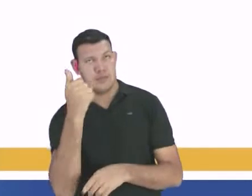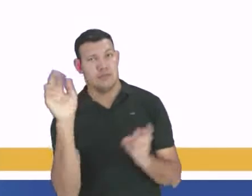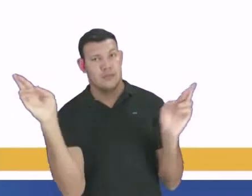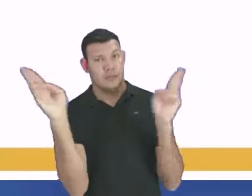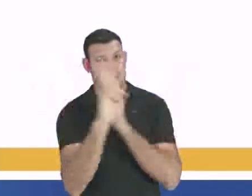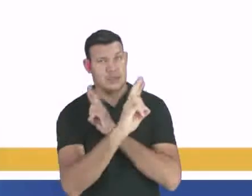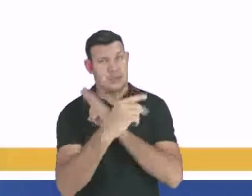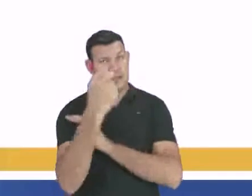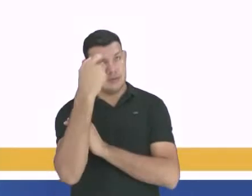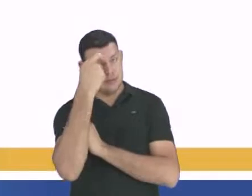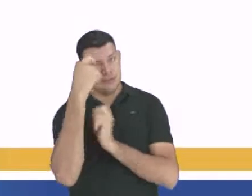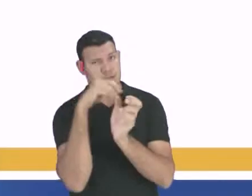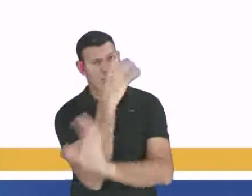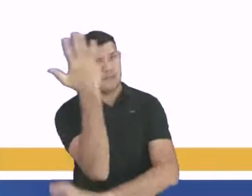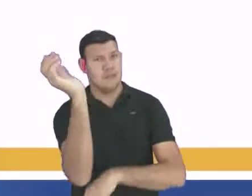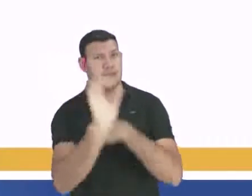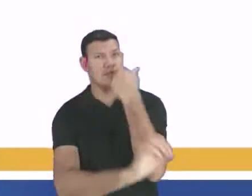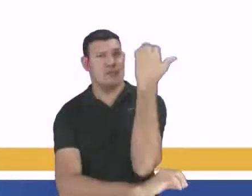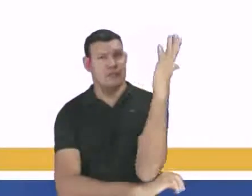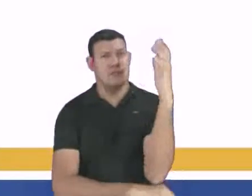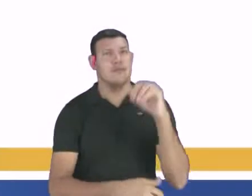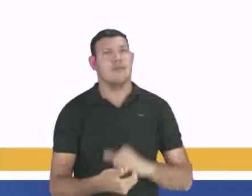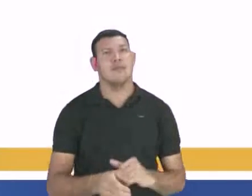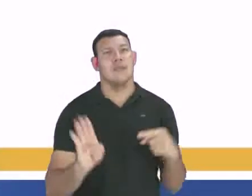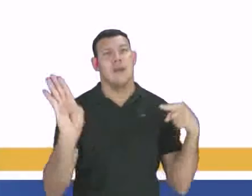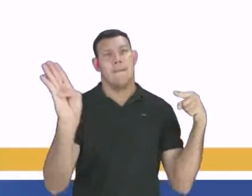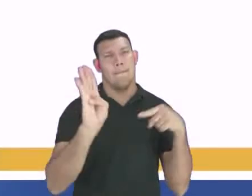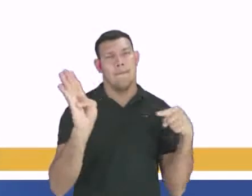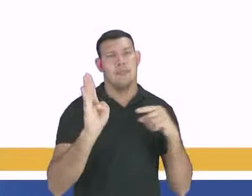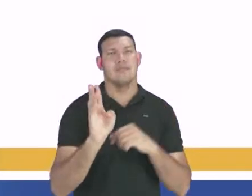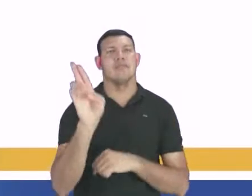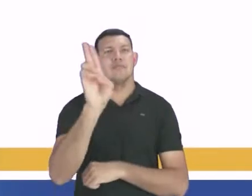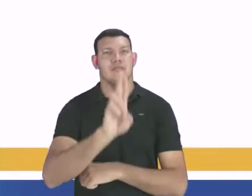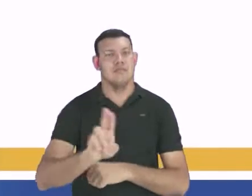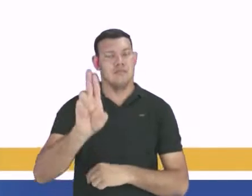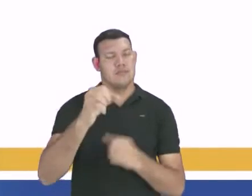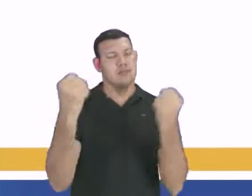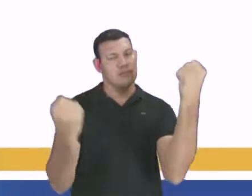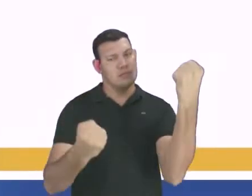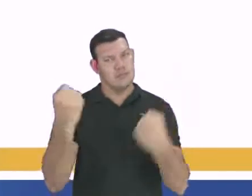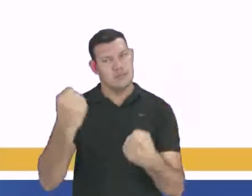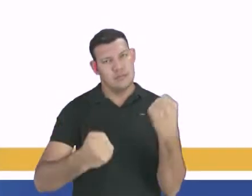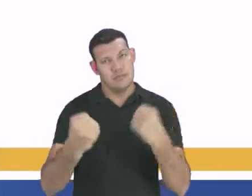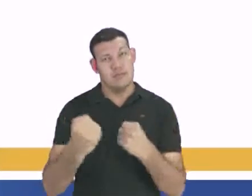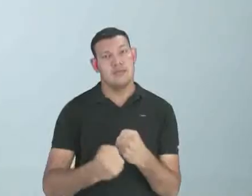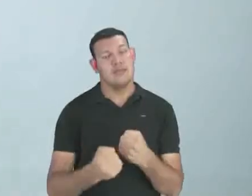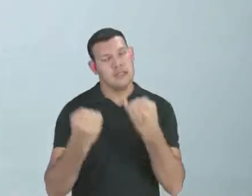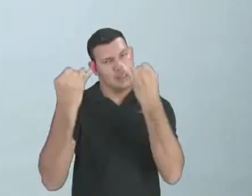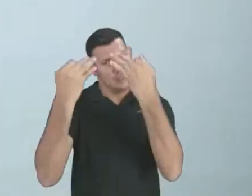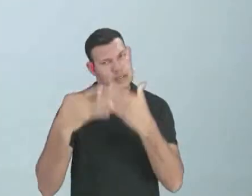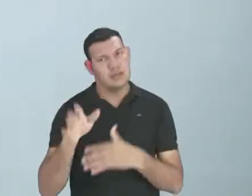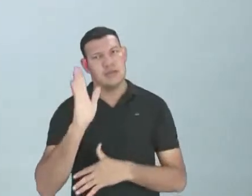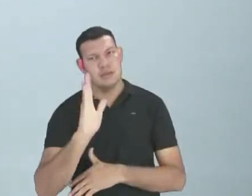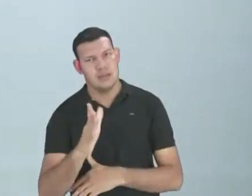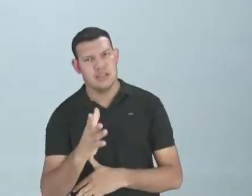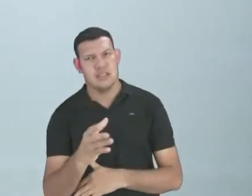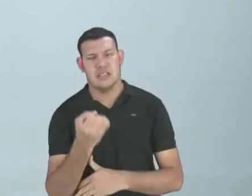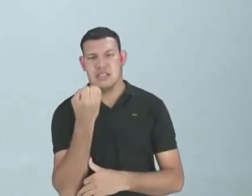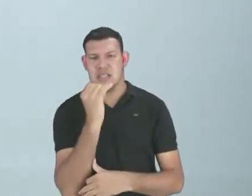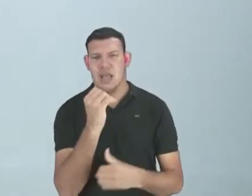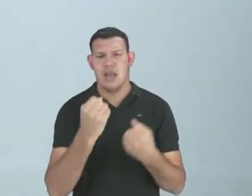com a consciência ambiental? Nós temos ali a alternativa B, o uso de automóveis. Como eu falei para vocês, usar